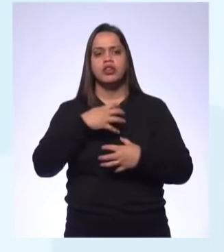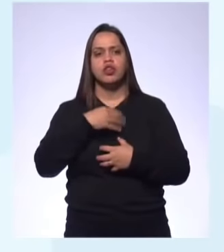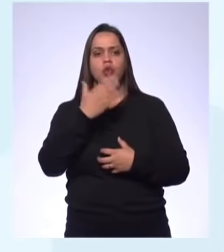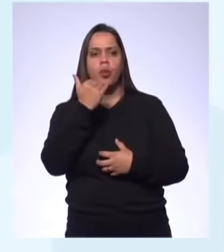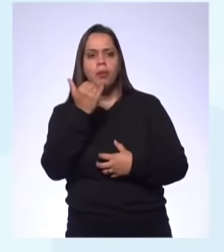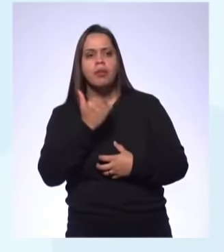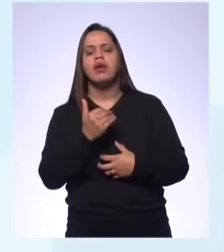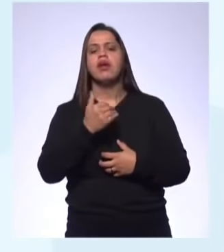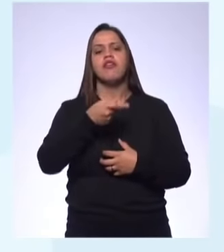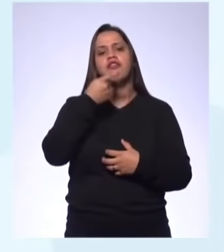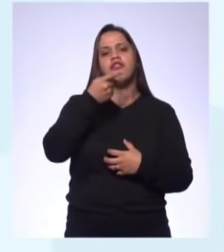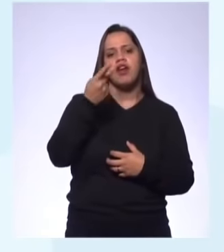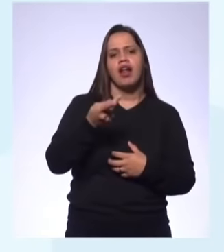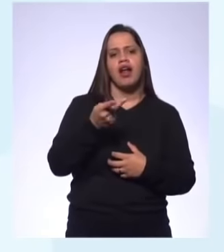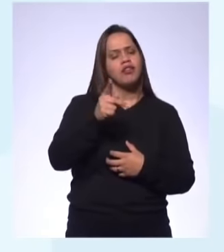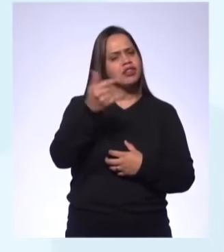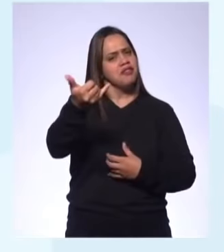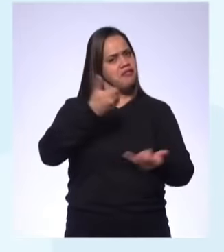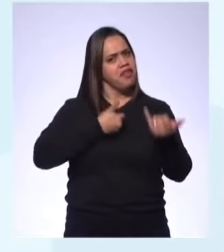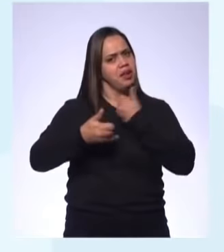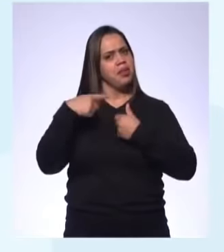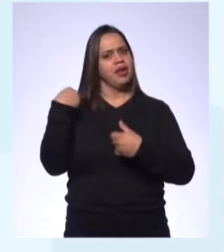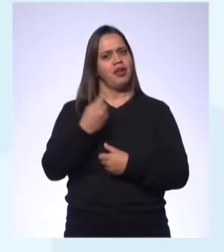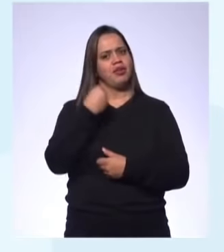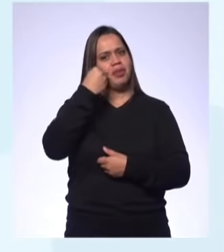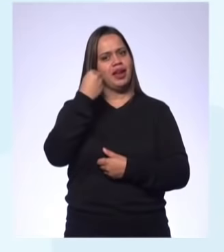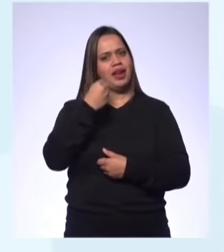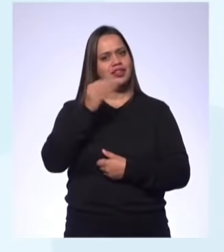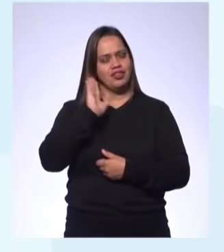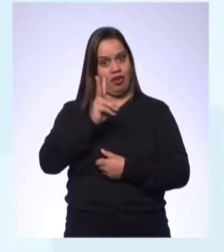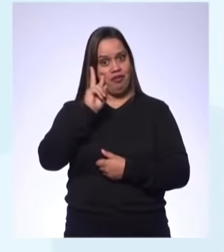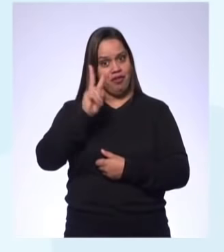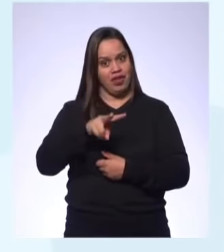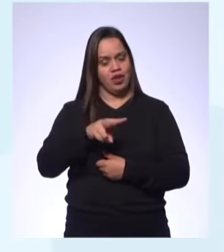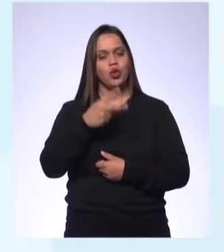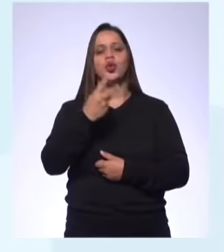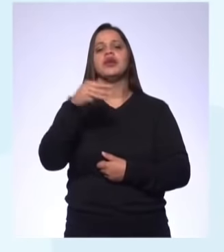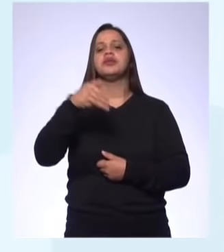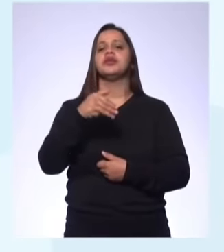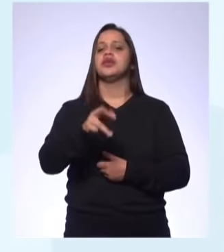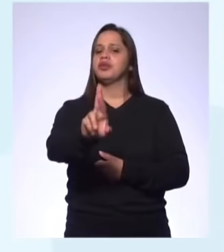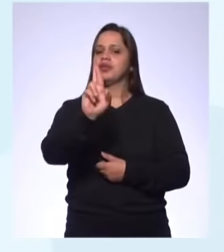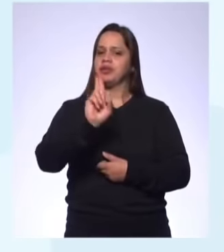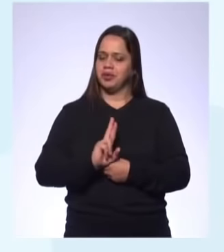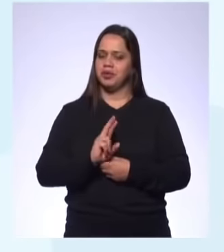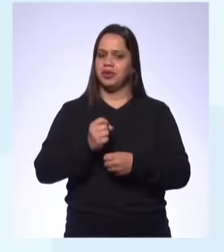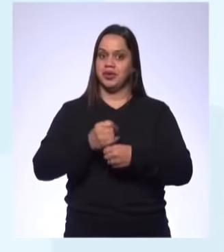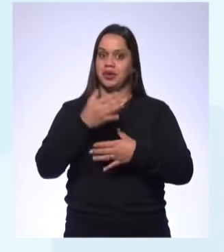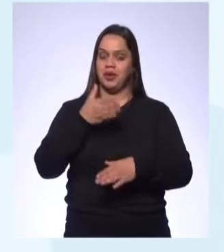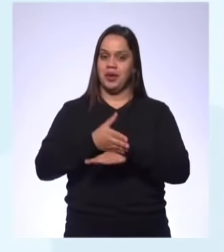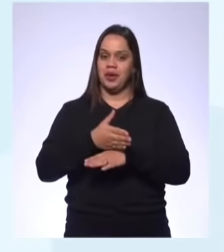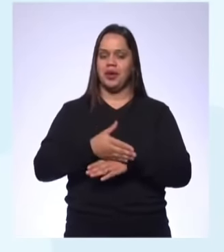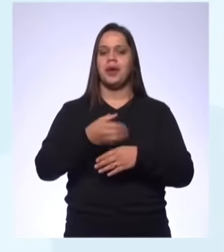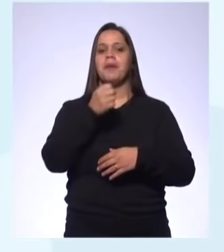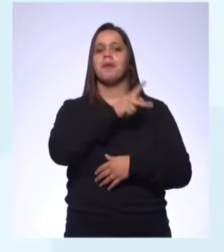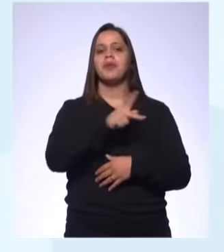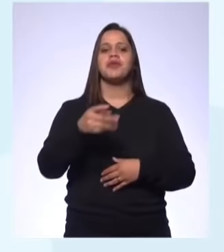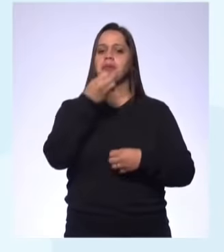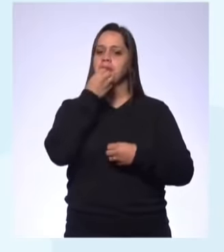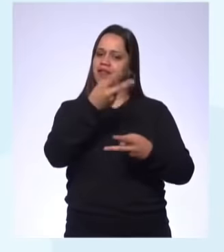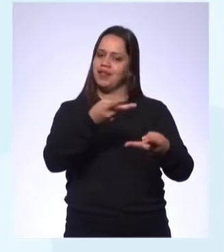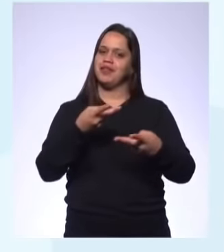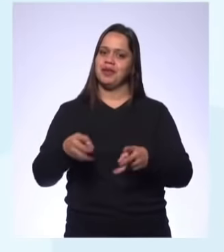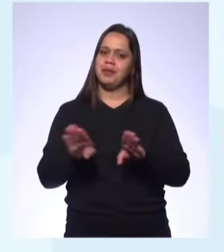alimentar? Conte-nos a sua experiência. Darei 2 minutos para o chat participar. Professores, muito bem-vindos